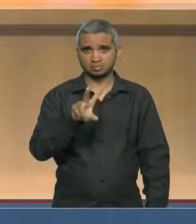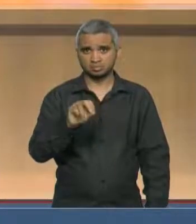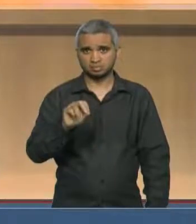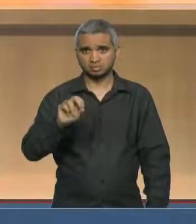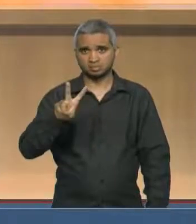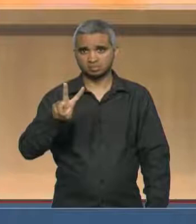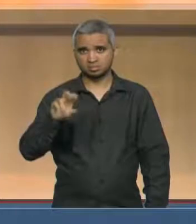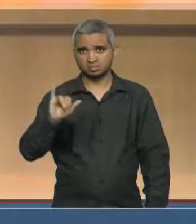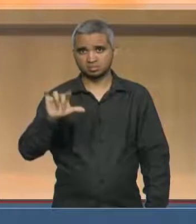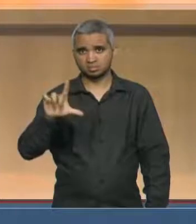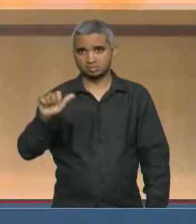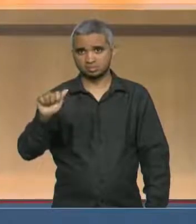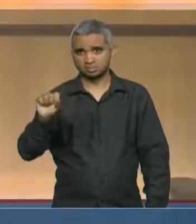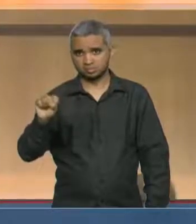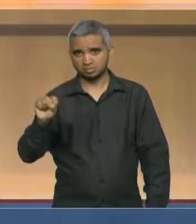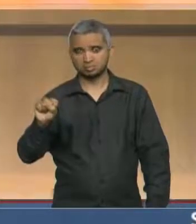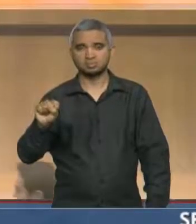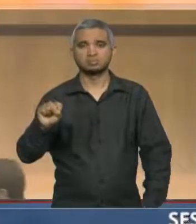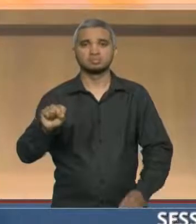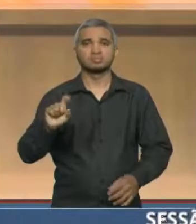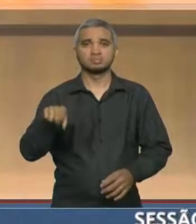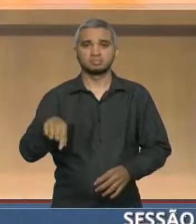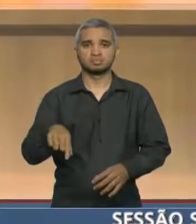membro da Corte Eleitoral.